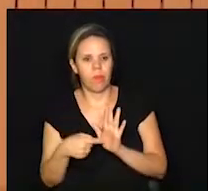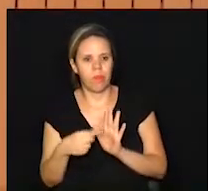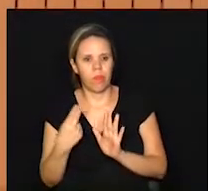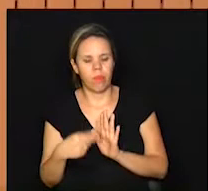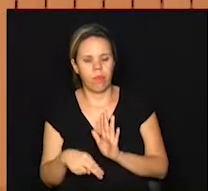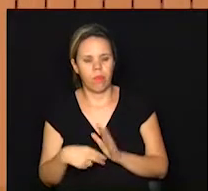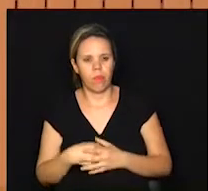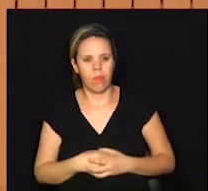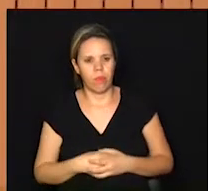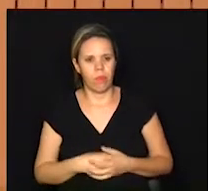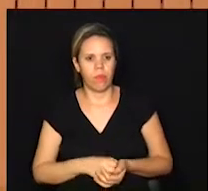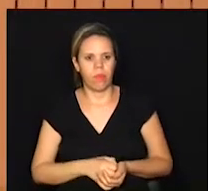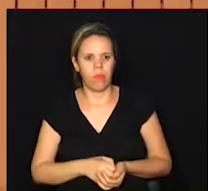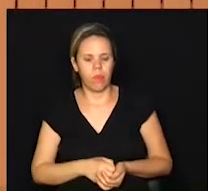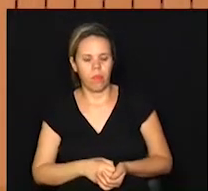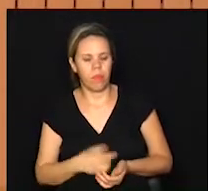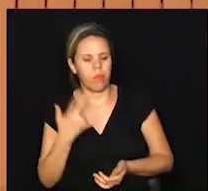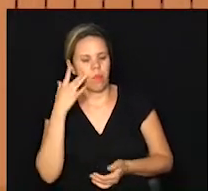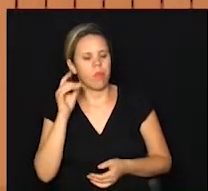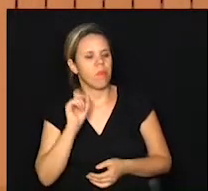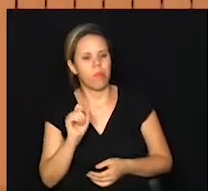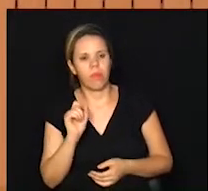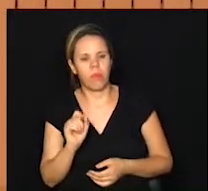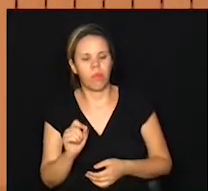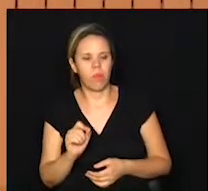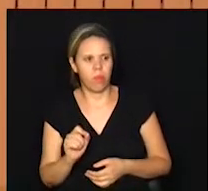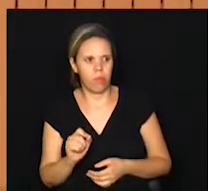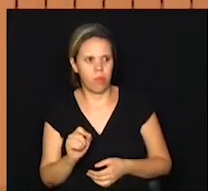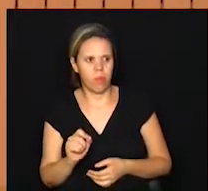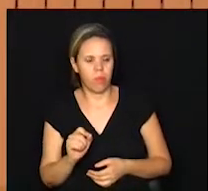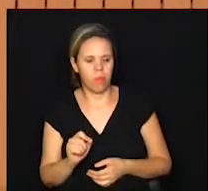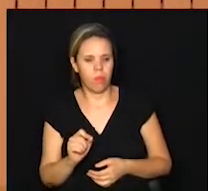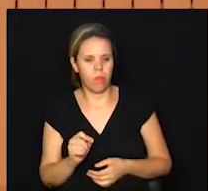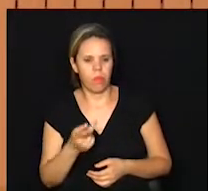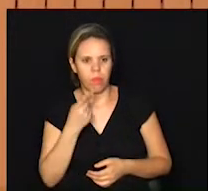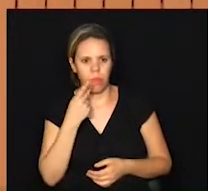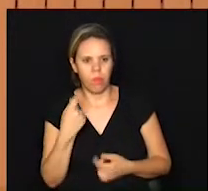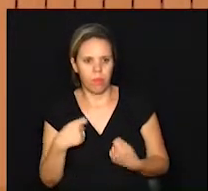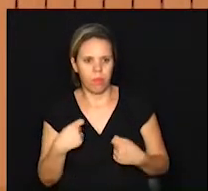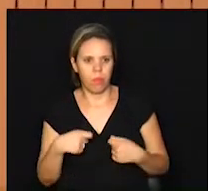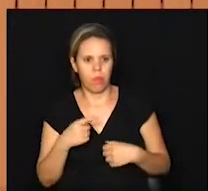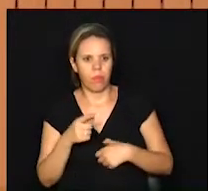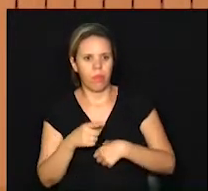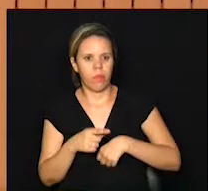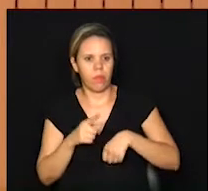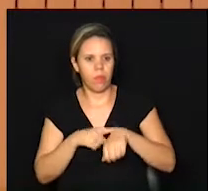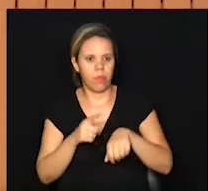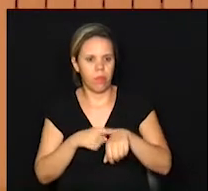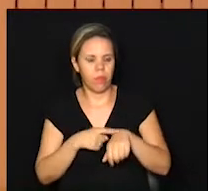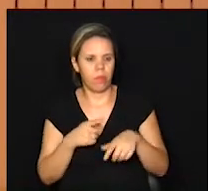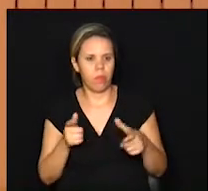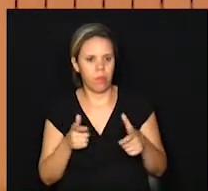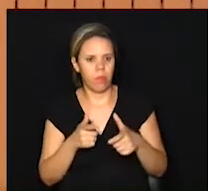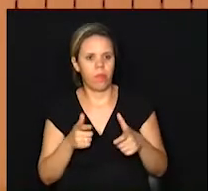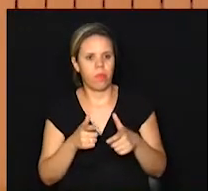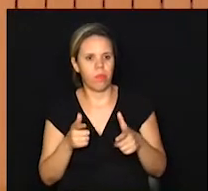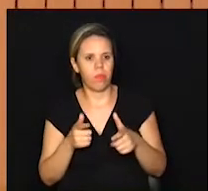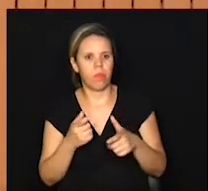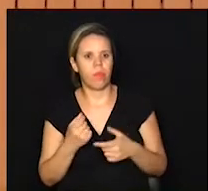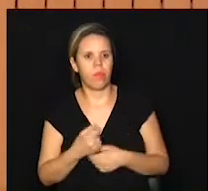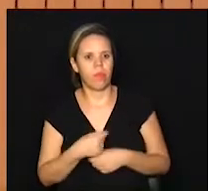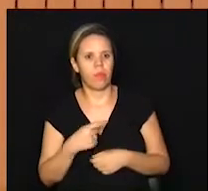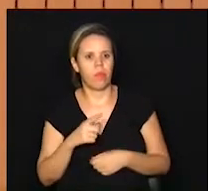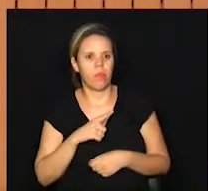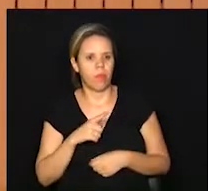Isabela, mas eu não sei quem é. Então, Gabriela, eu precisaria que o seu tempo fosse bastante sucinto, que nós